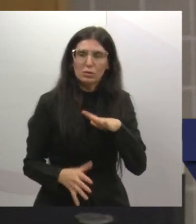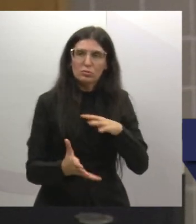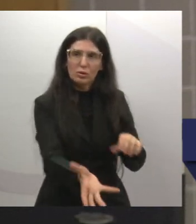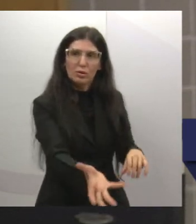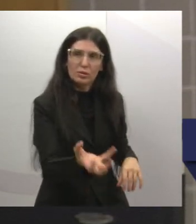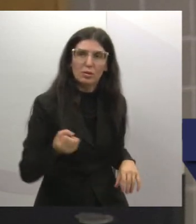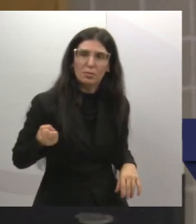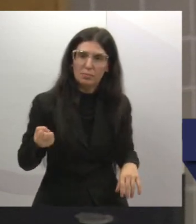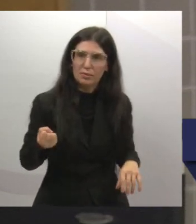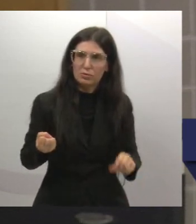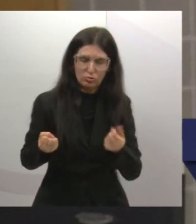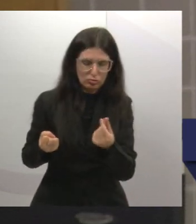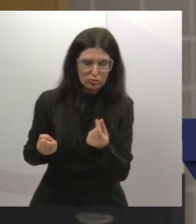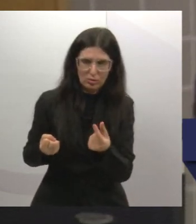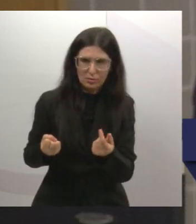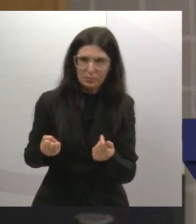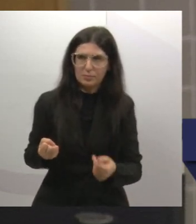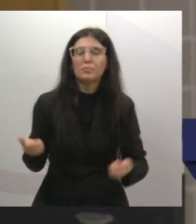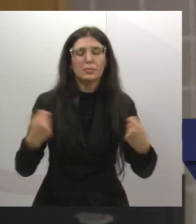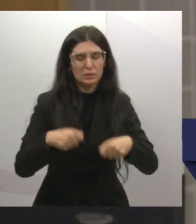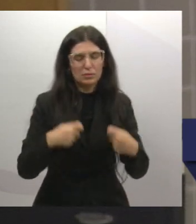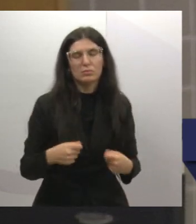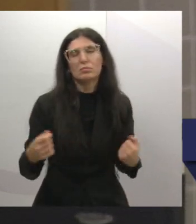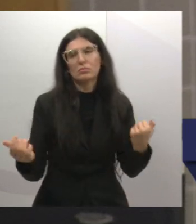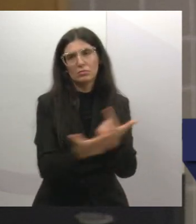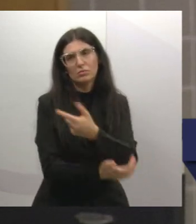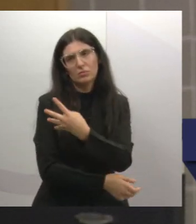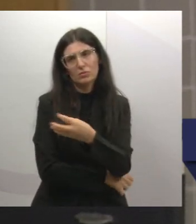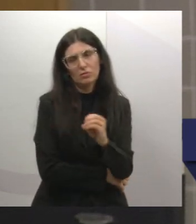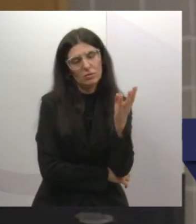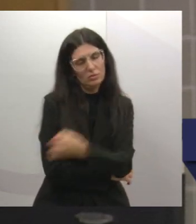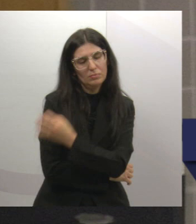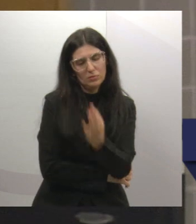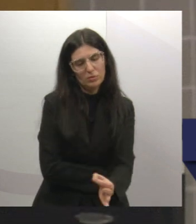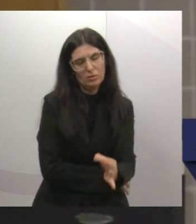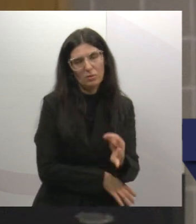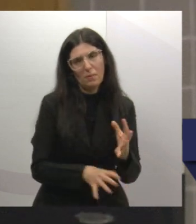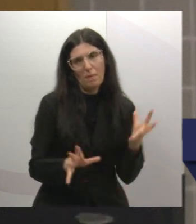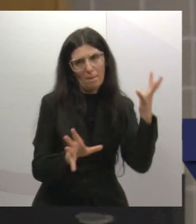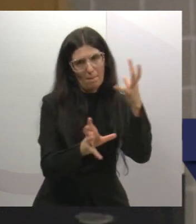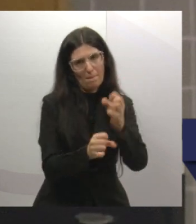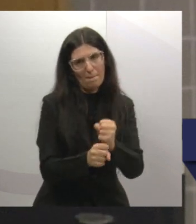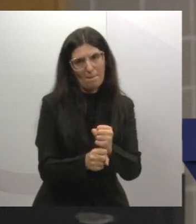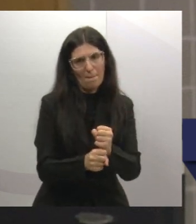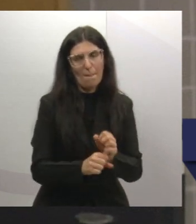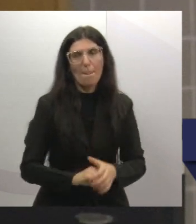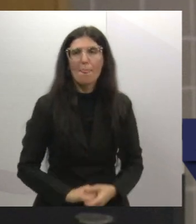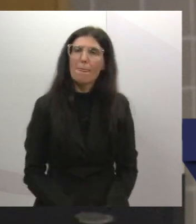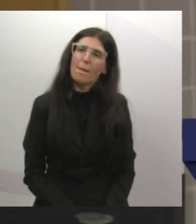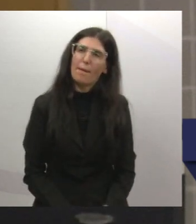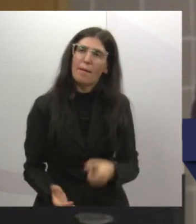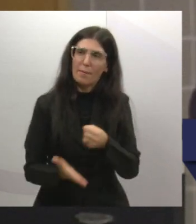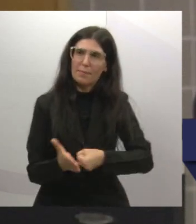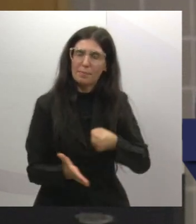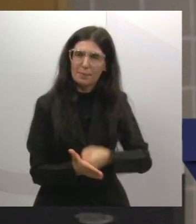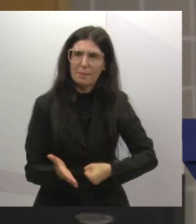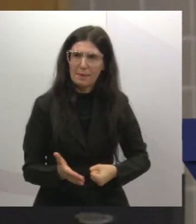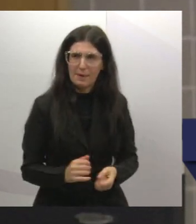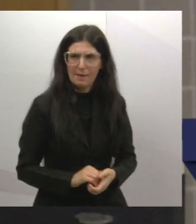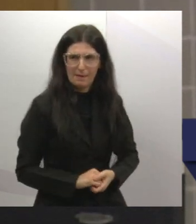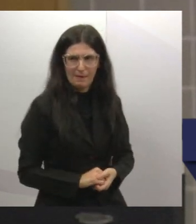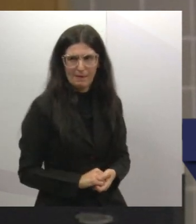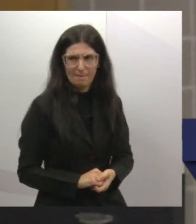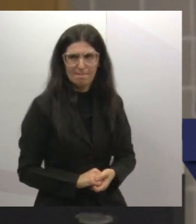que custear 40% desse total para esse tipo de gastos obrigatórios. Então, o valor